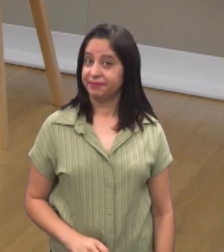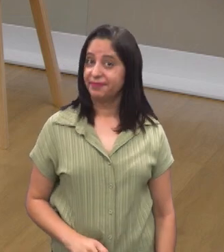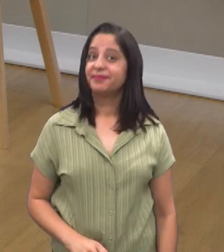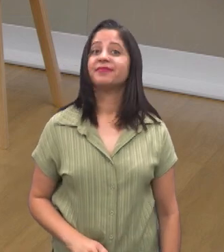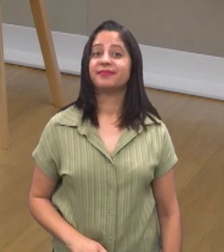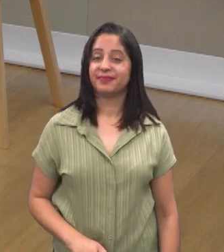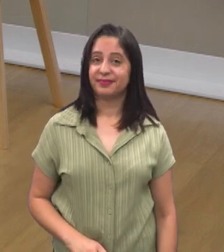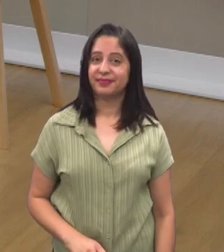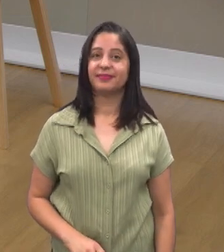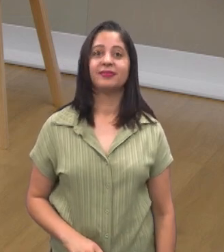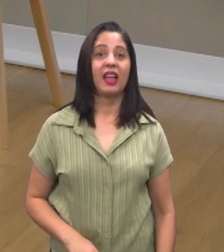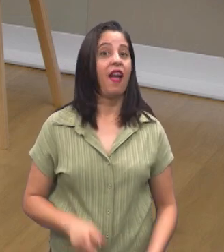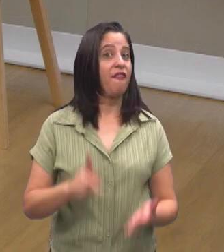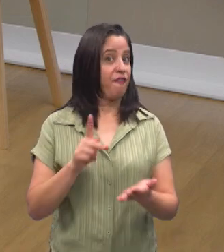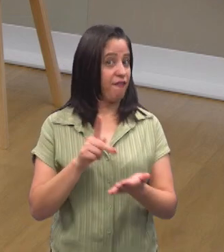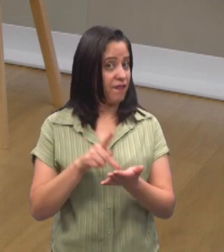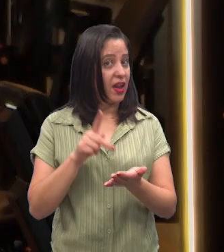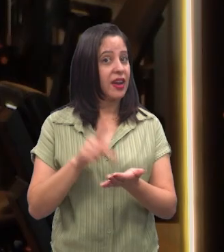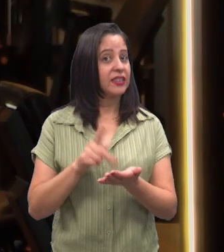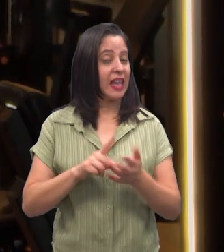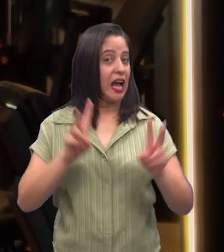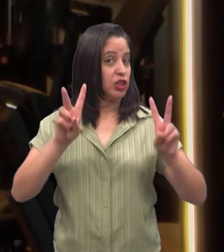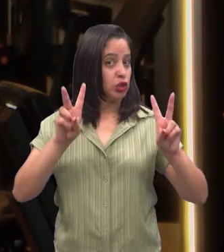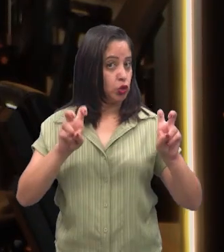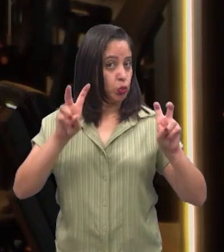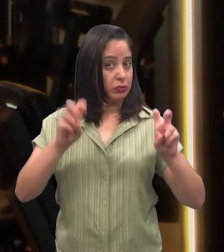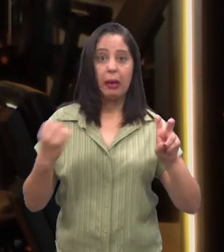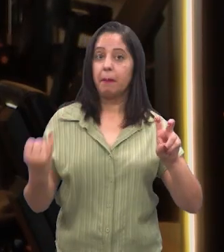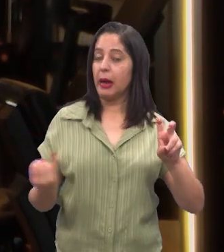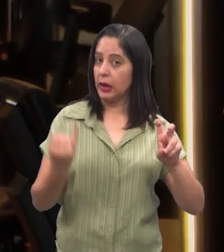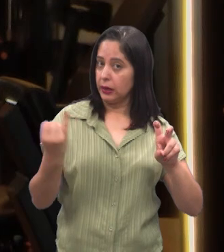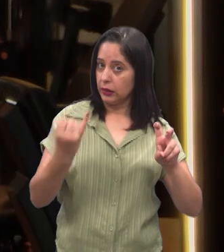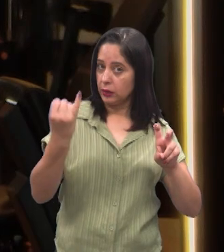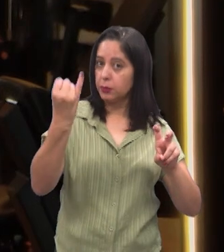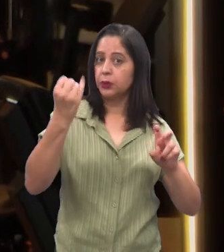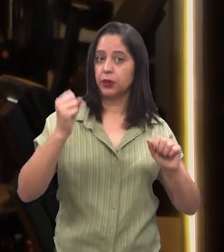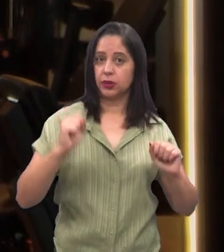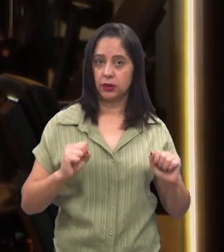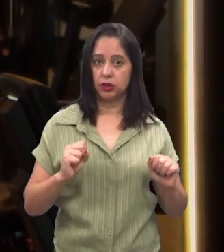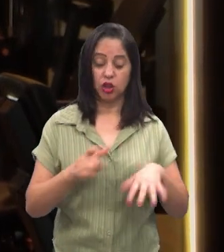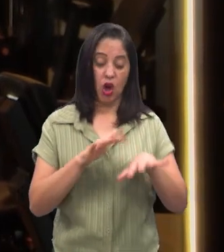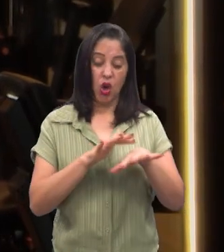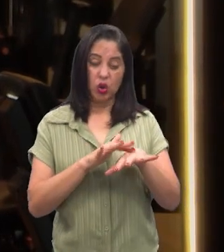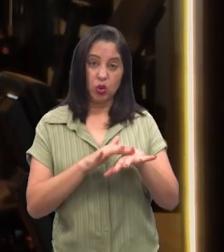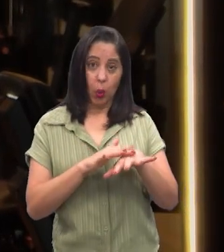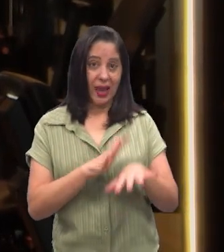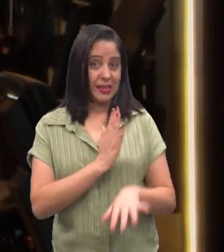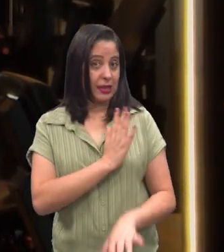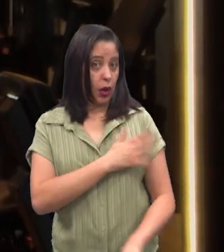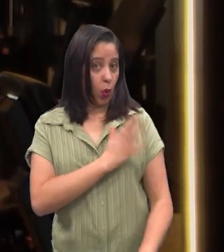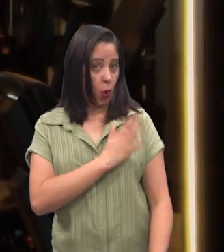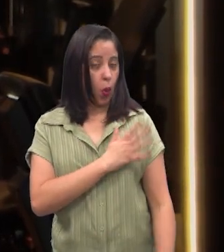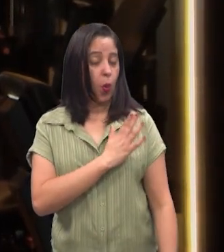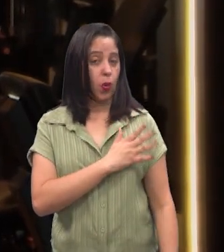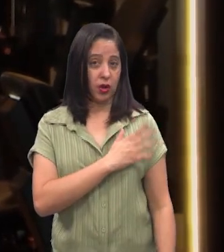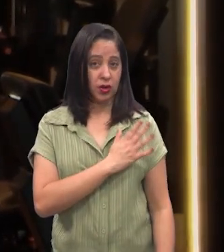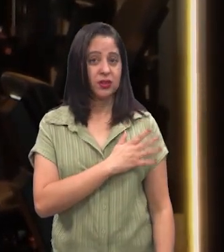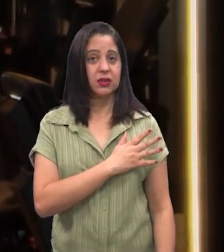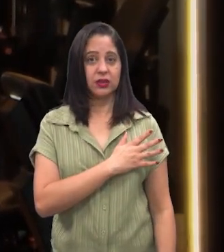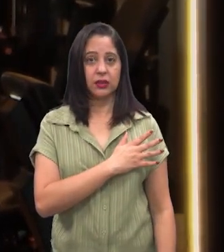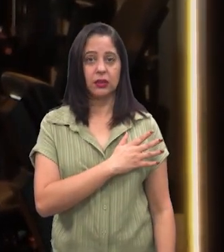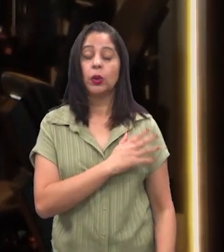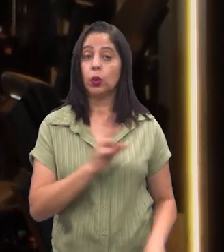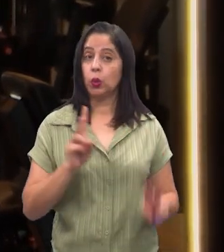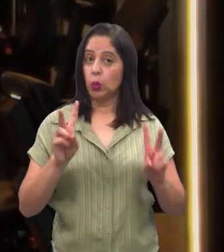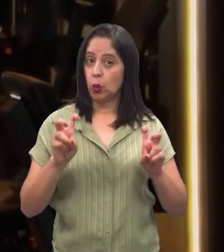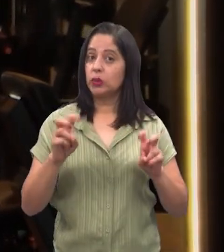Pois é, Gi, assunto sempre pertinente para a gente estar abordando no programa, né? Doenças cardiovasculares é